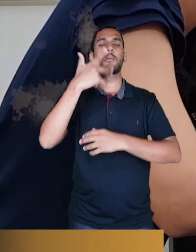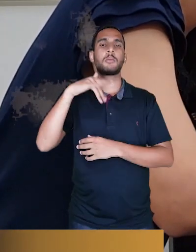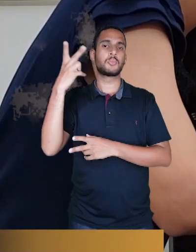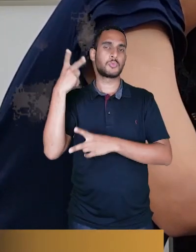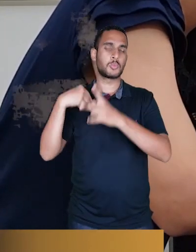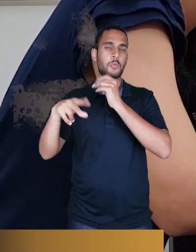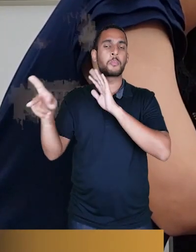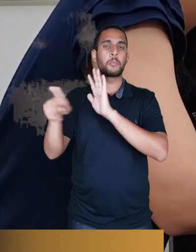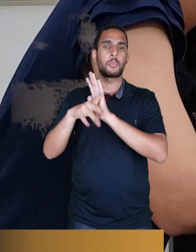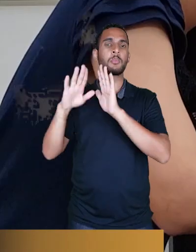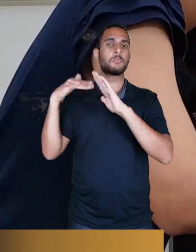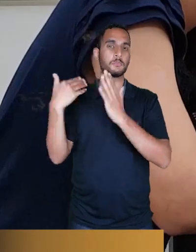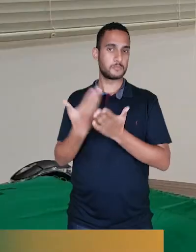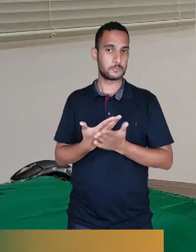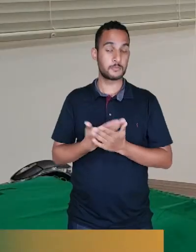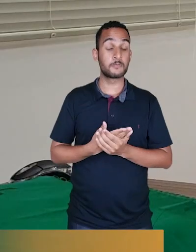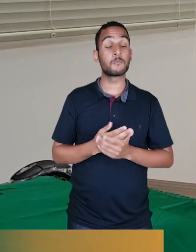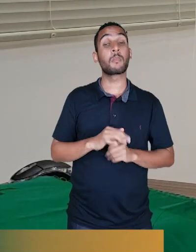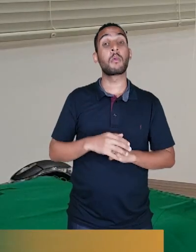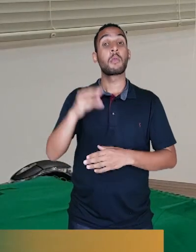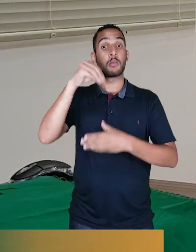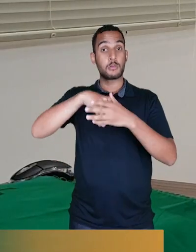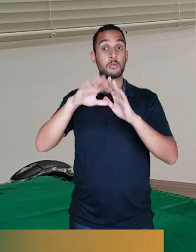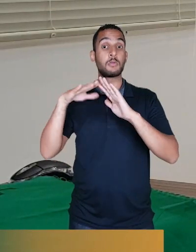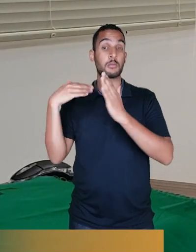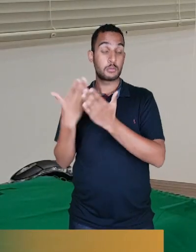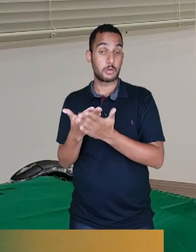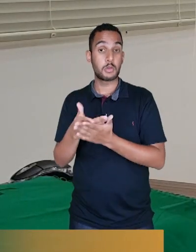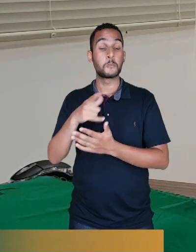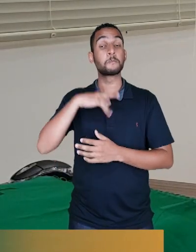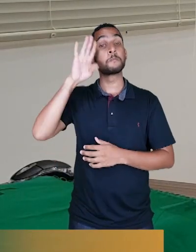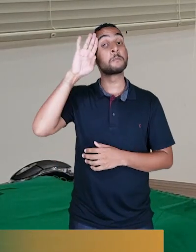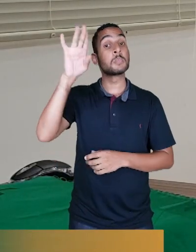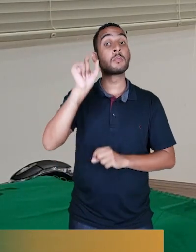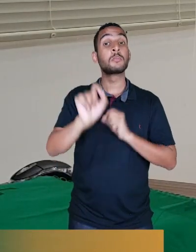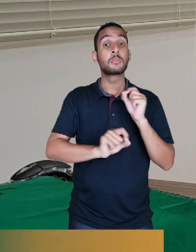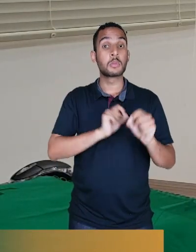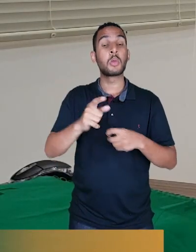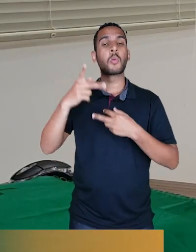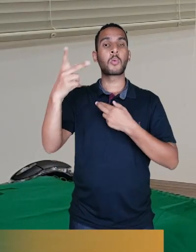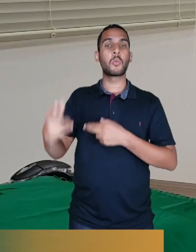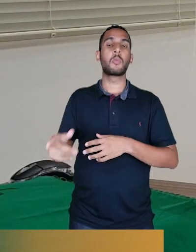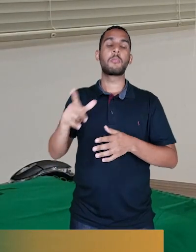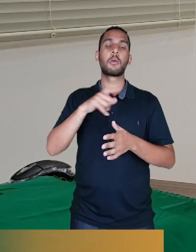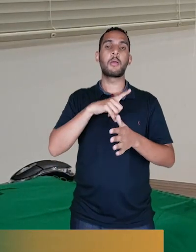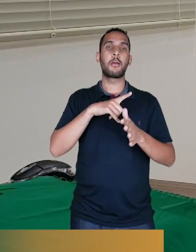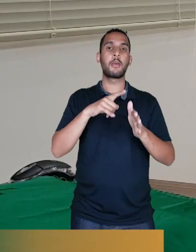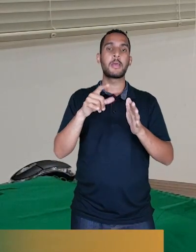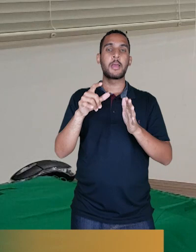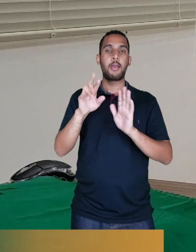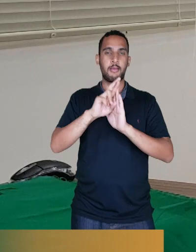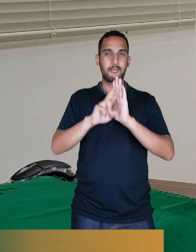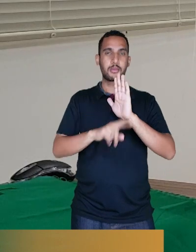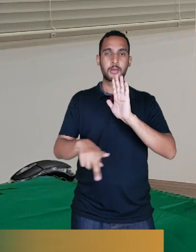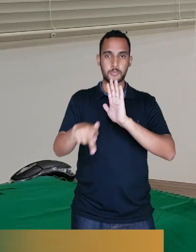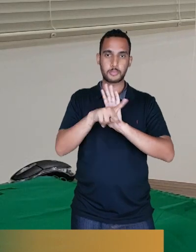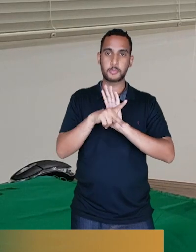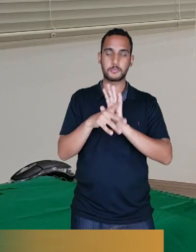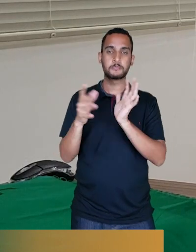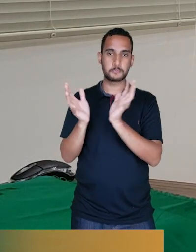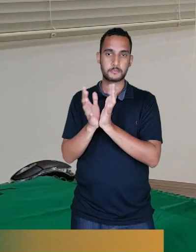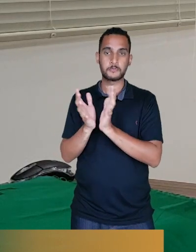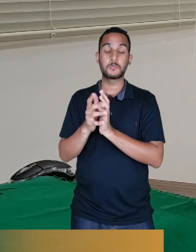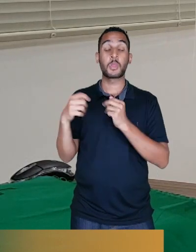do colégio atheneu não busco no colégio nós temos como prioridade conforme a nossa constituição